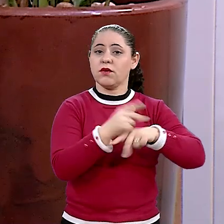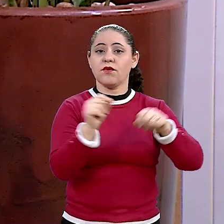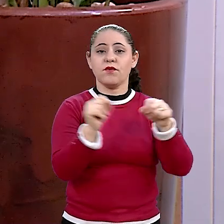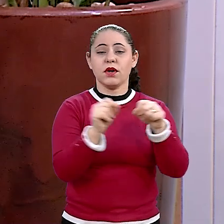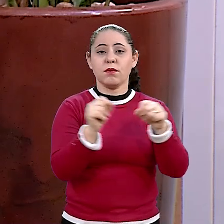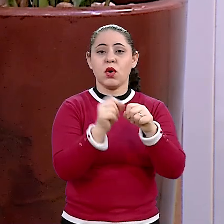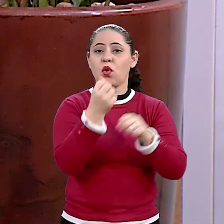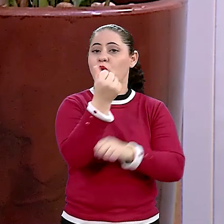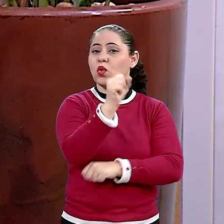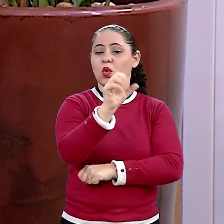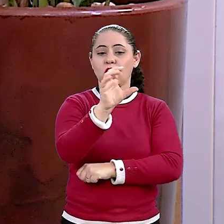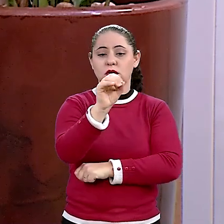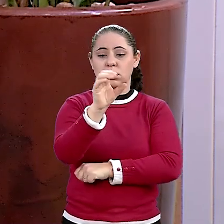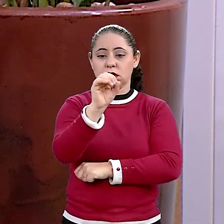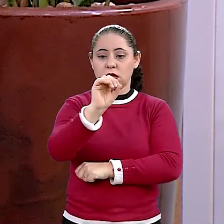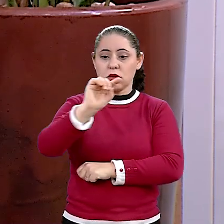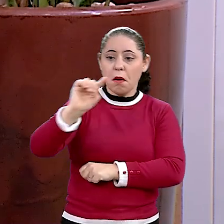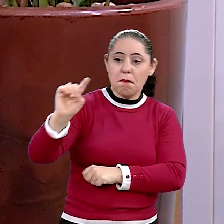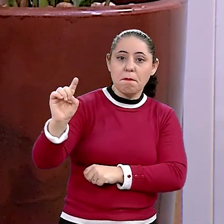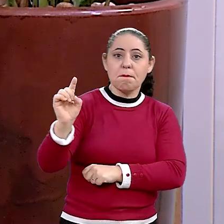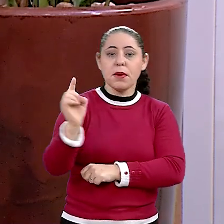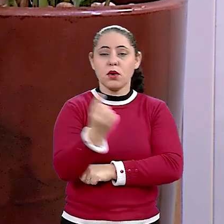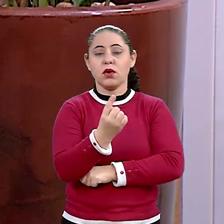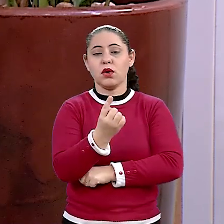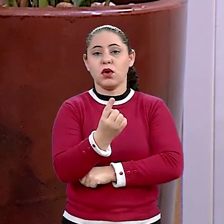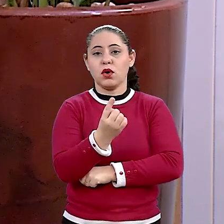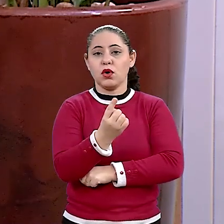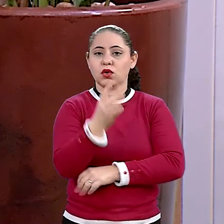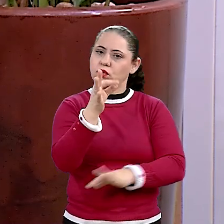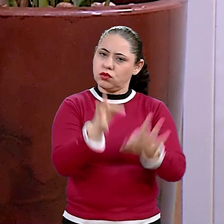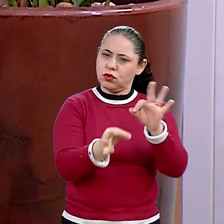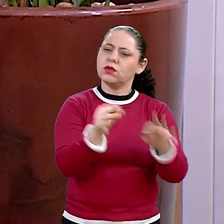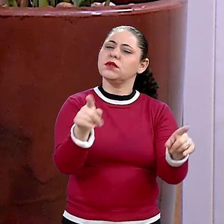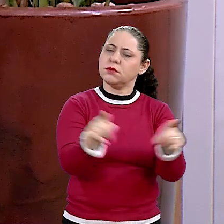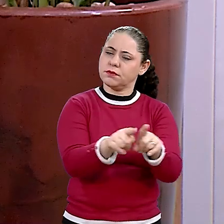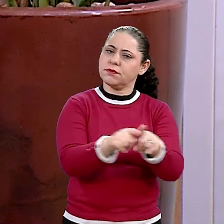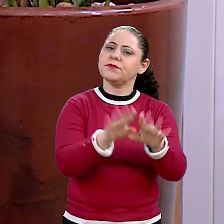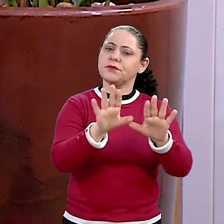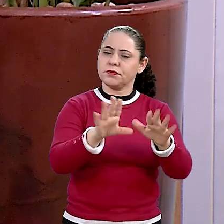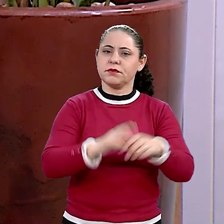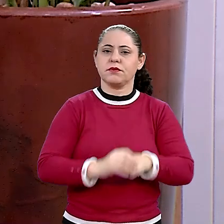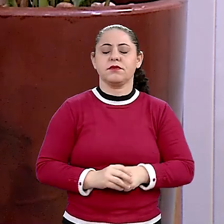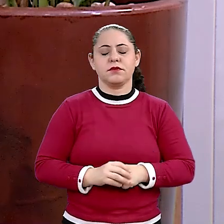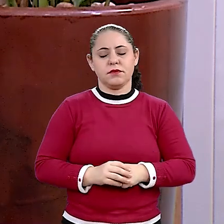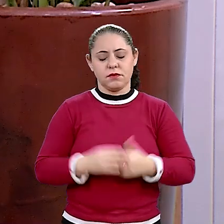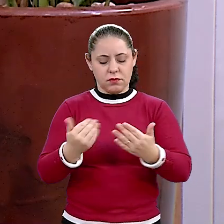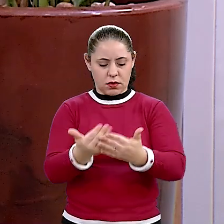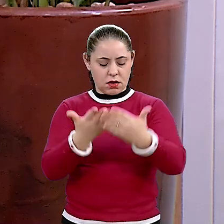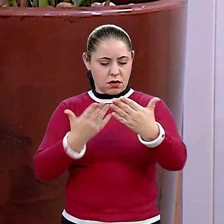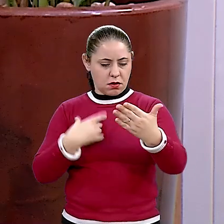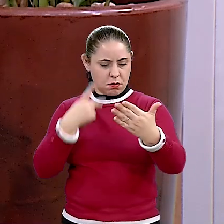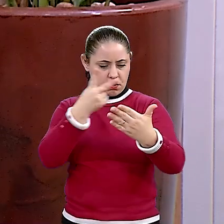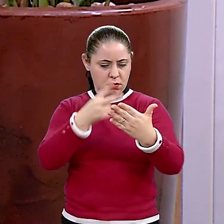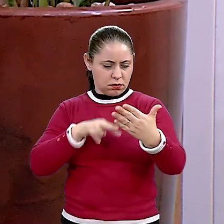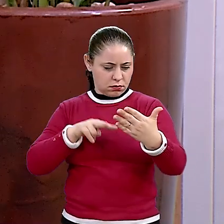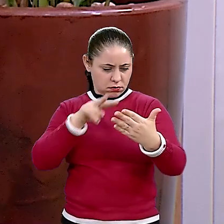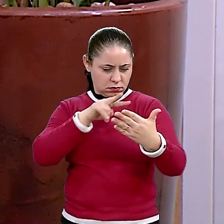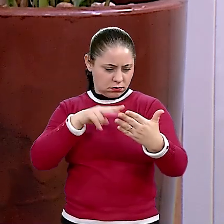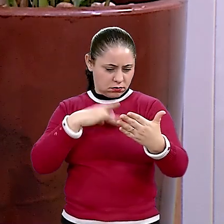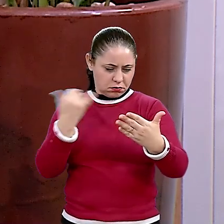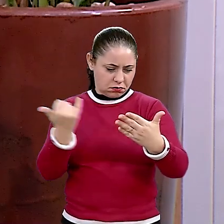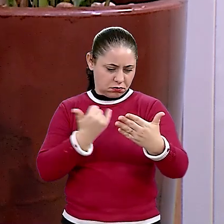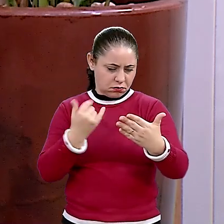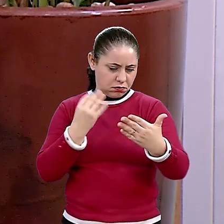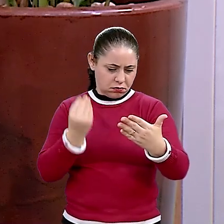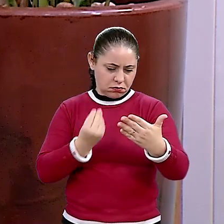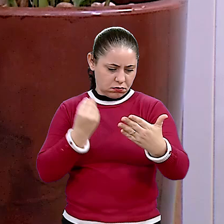por 800 mil reais. É deferido. O juiz também, chega aquele pleito, ele não tem